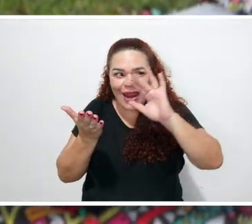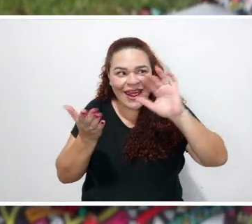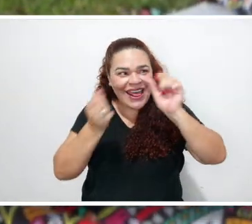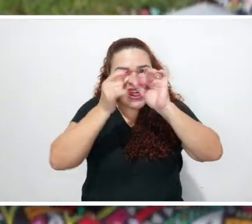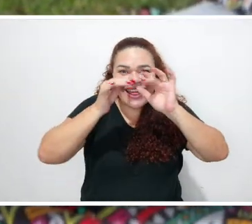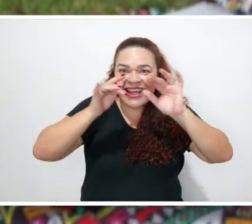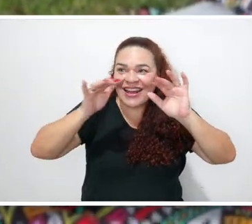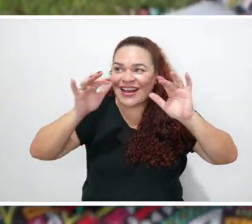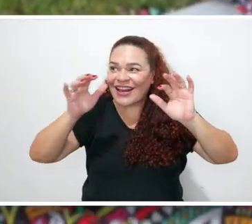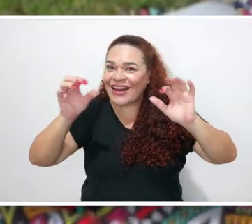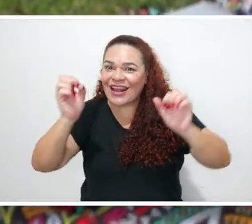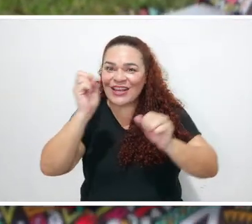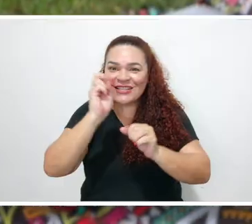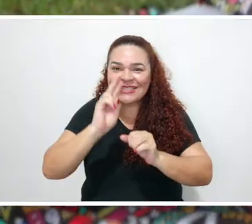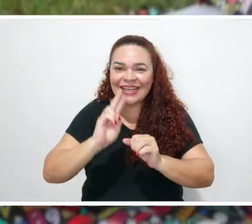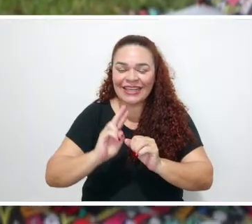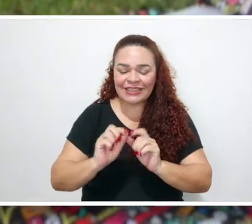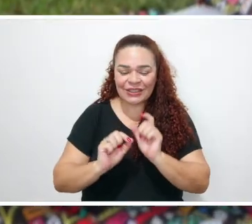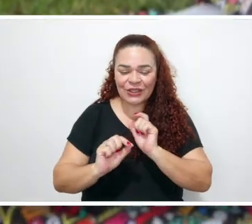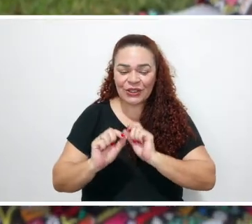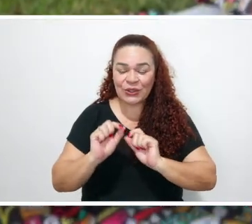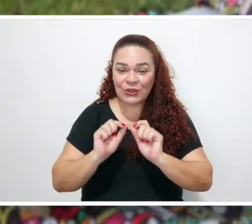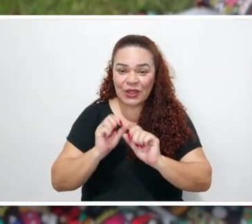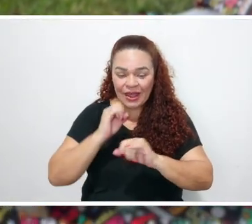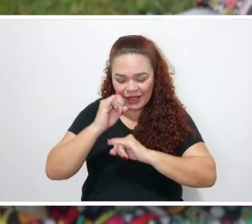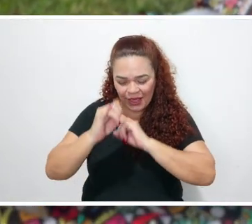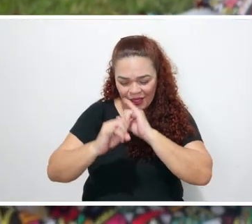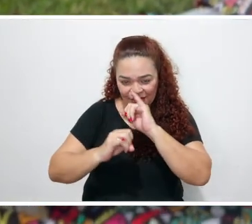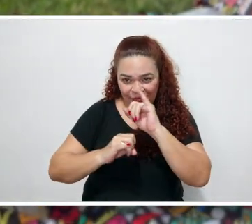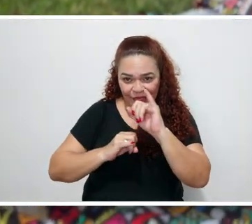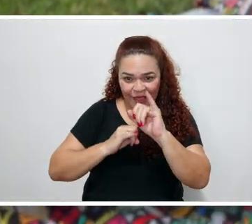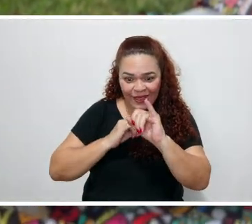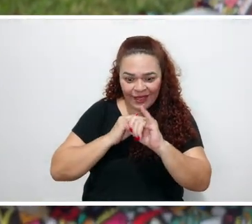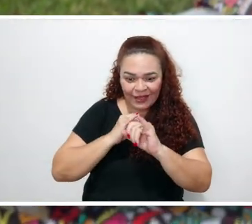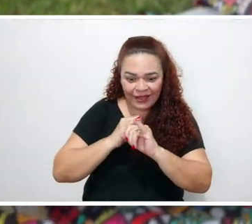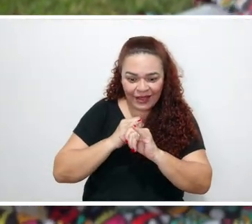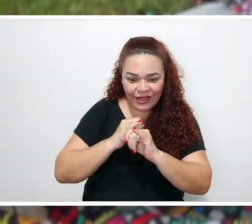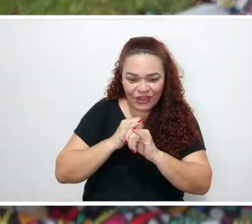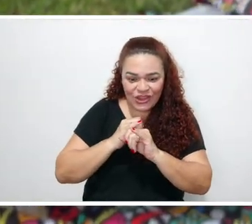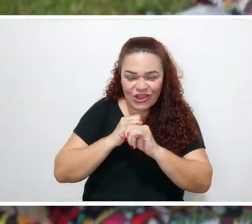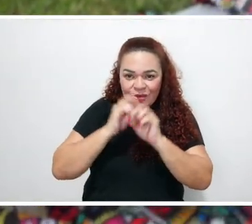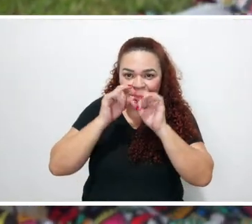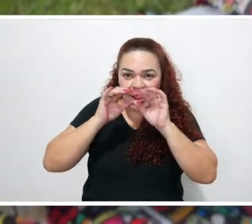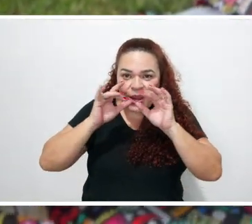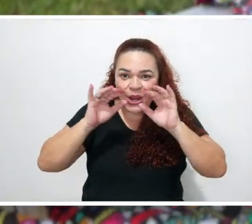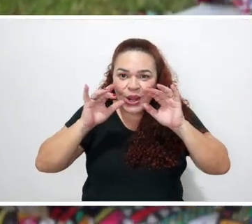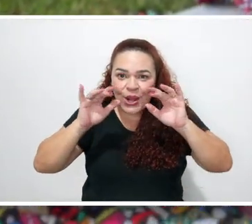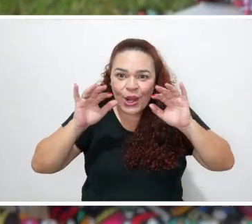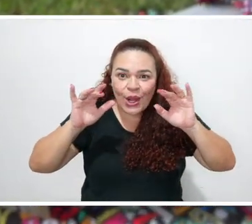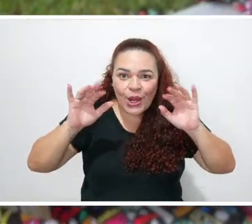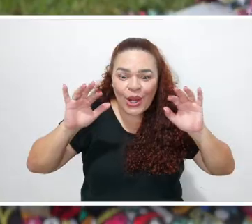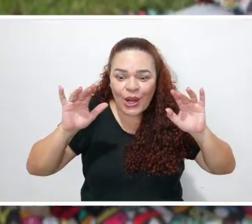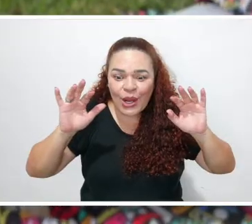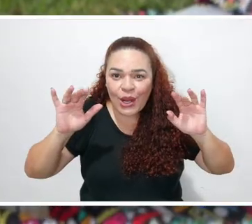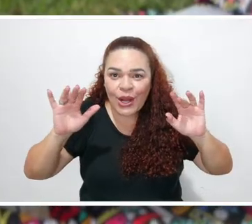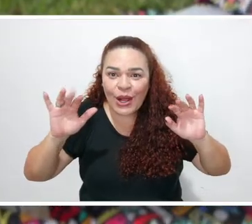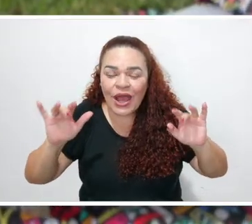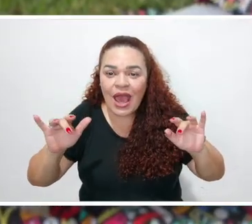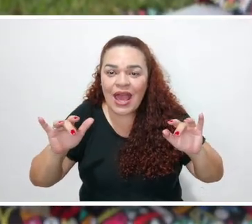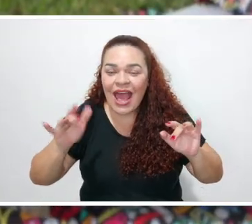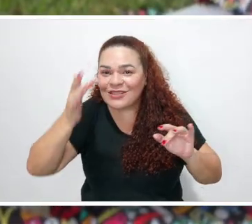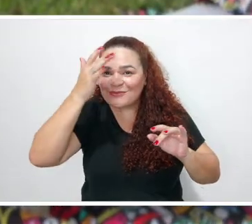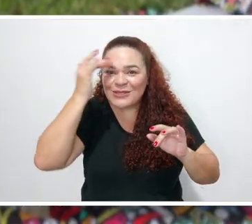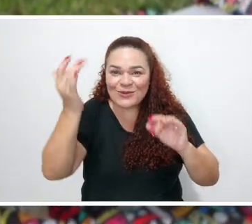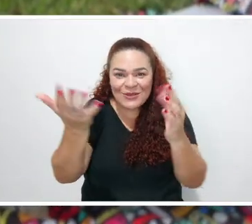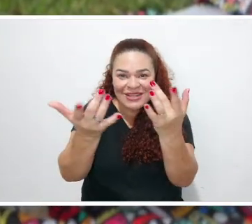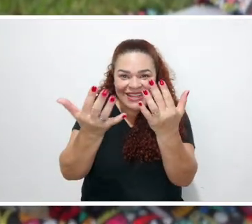pela nossa cidade. O vento da internet levou as histórias para longe. De repente, todos da cidade de Suzano